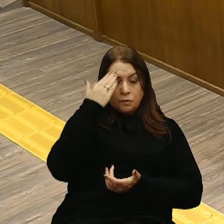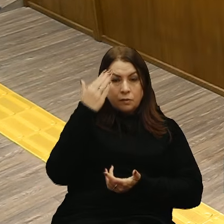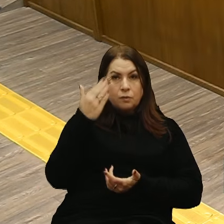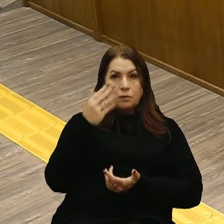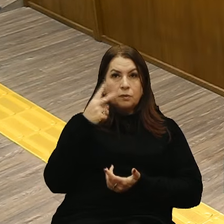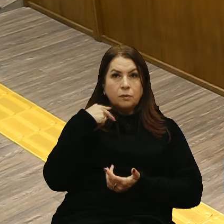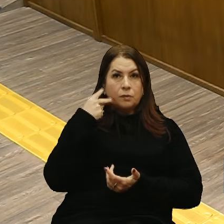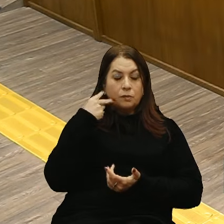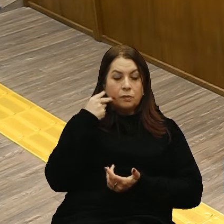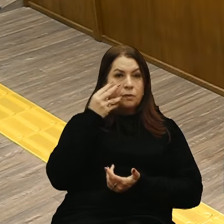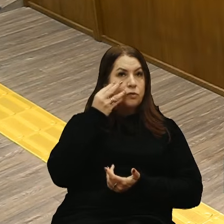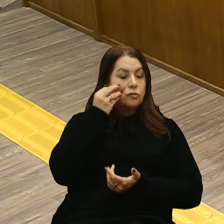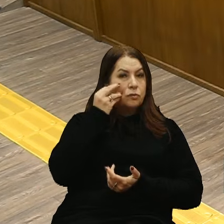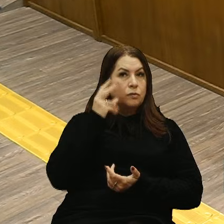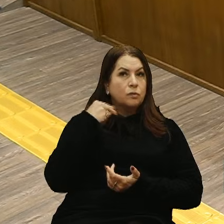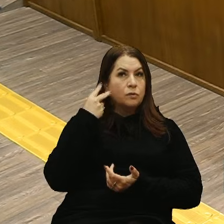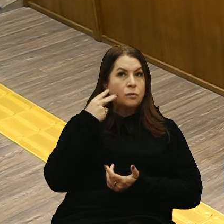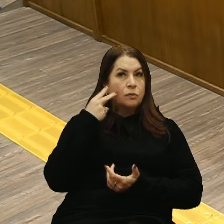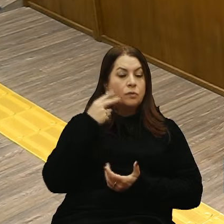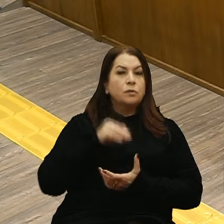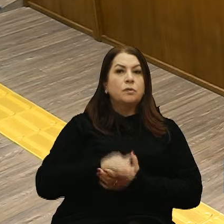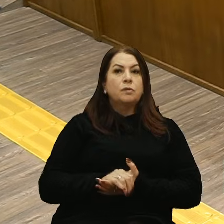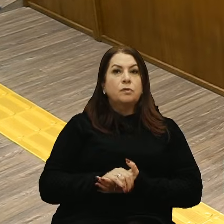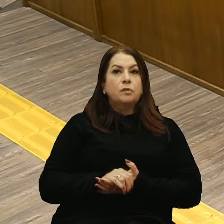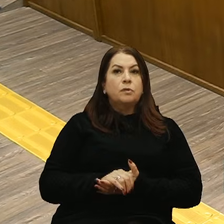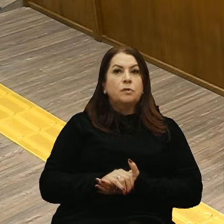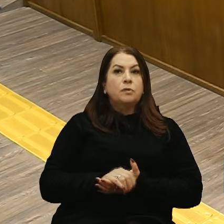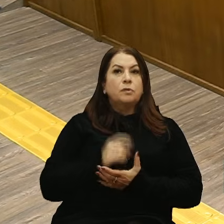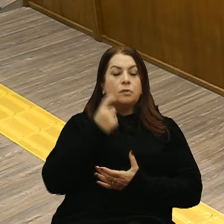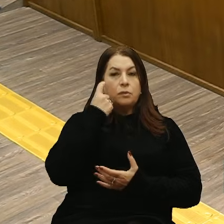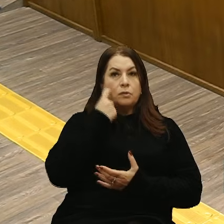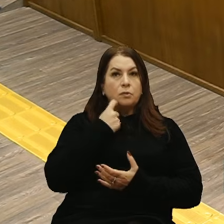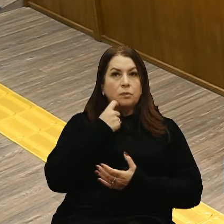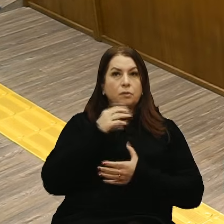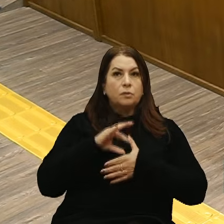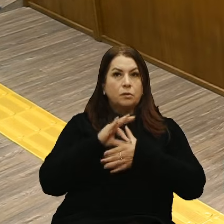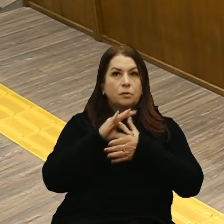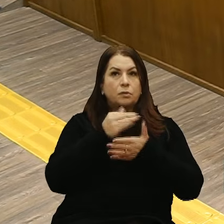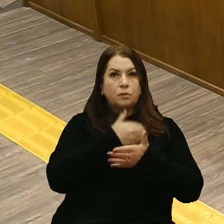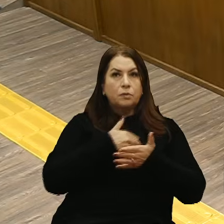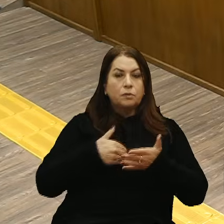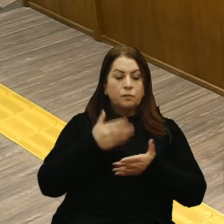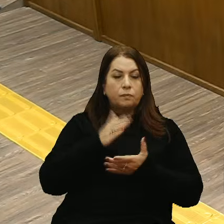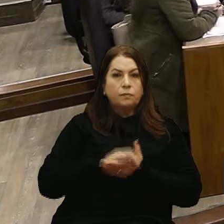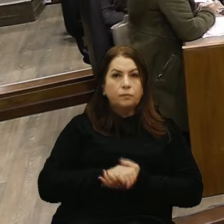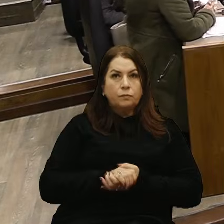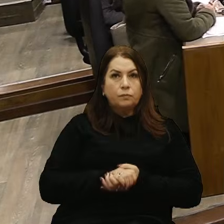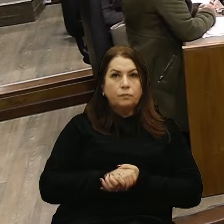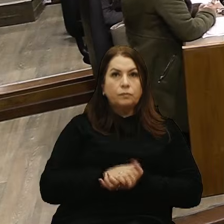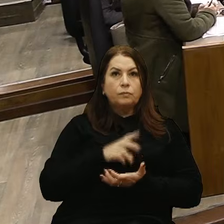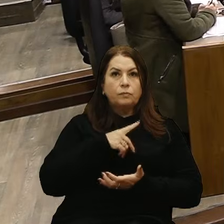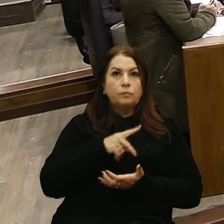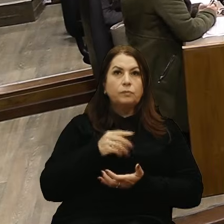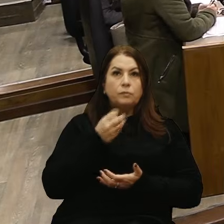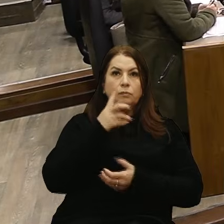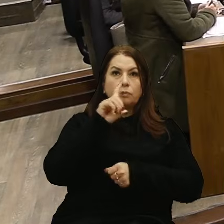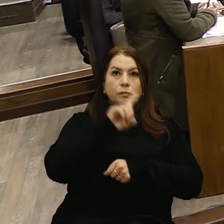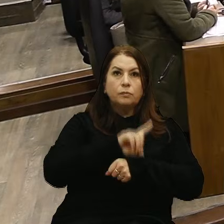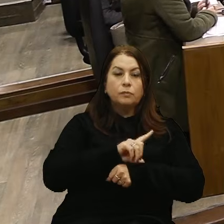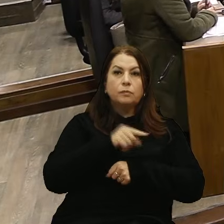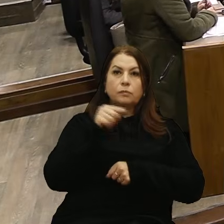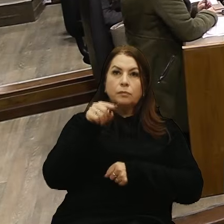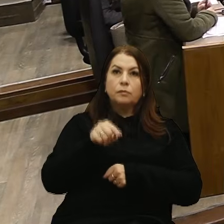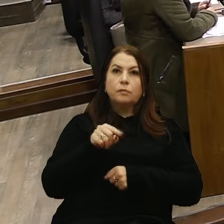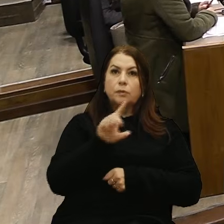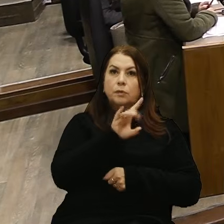Obrigado, vereador Jack. Próximo vereador inscrito, vereador Caleb Garbim, líder do governo. Com a palavra. Senhor presidente, muito bom dia ao senhor, a